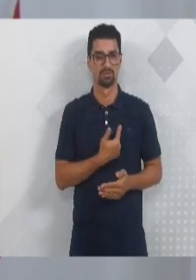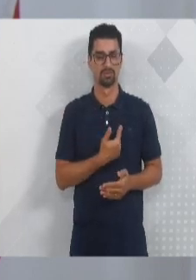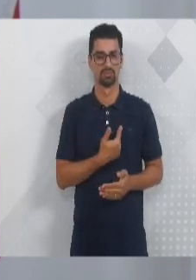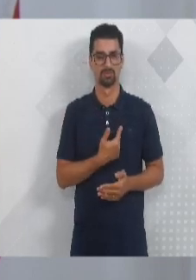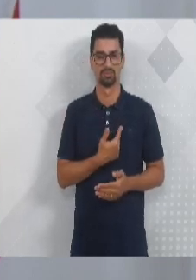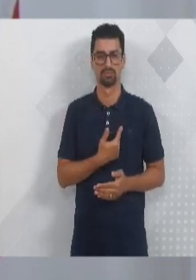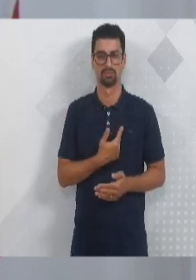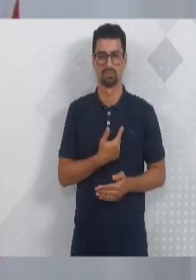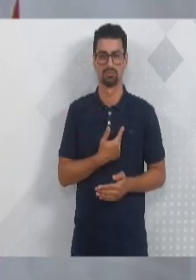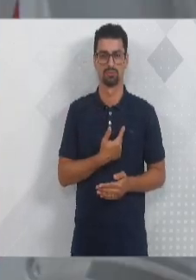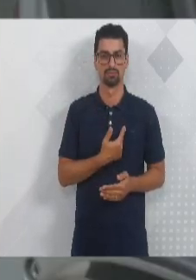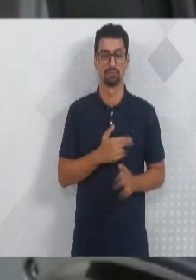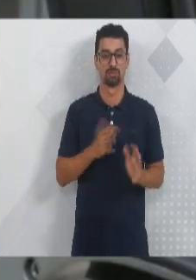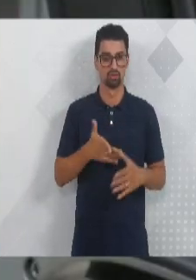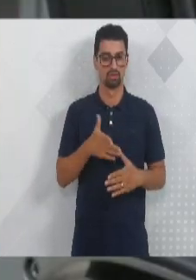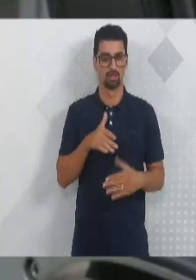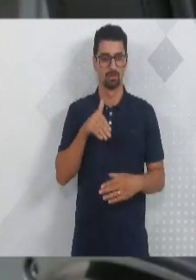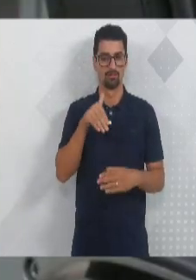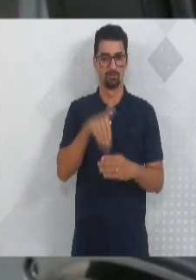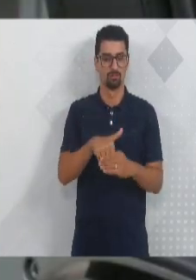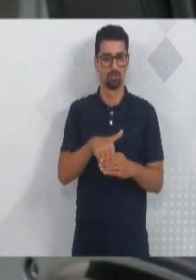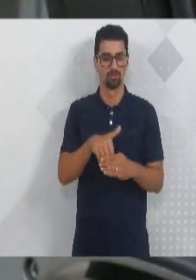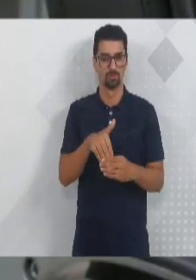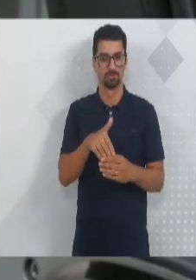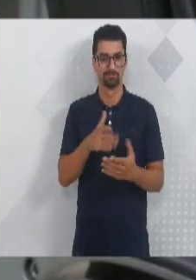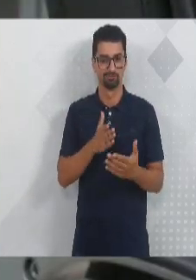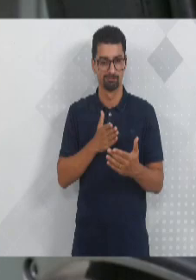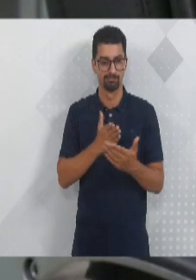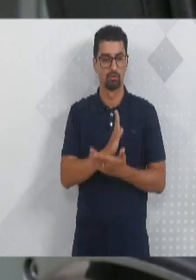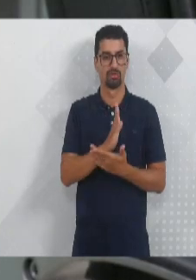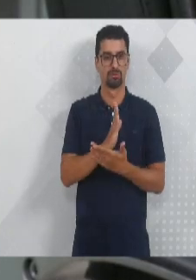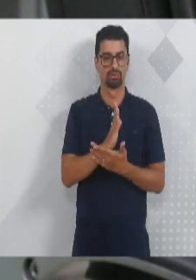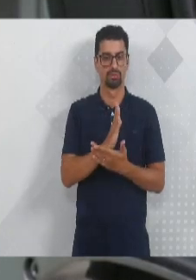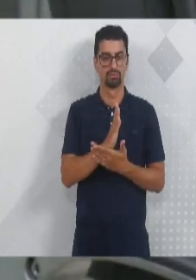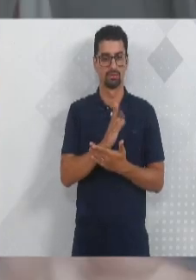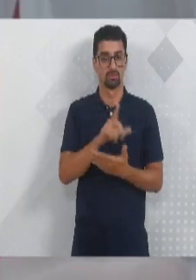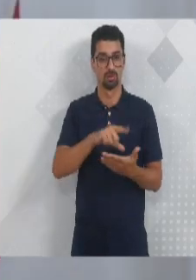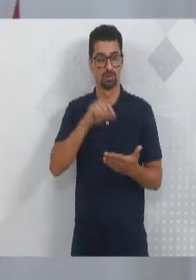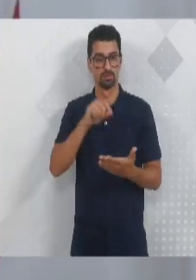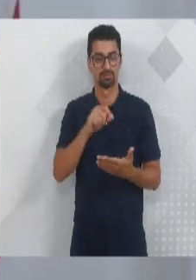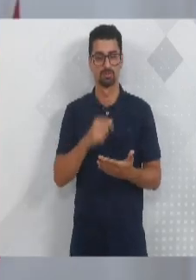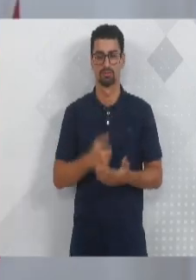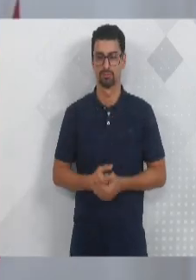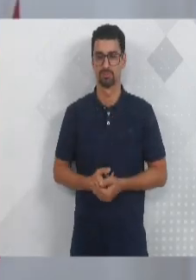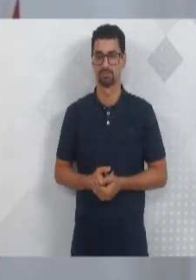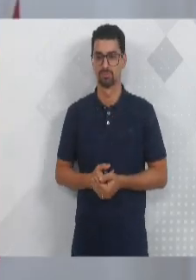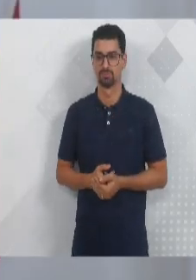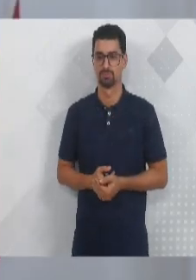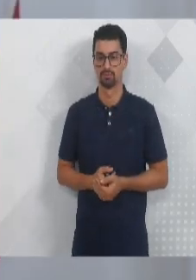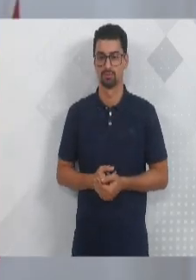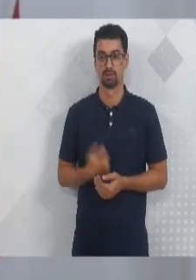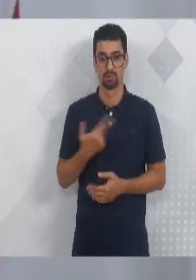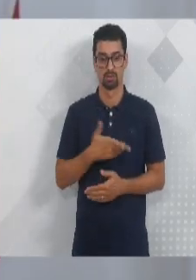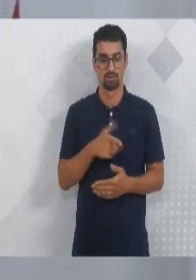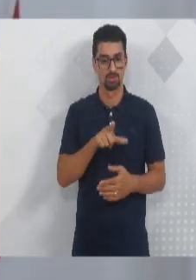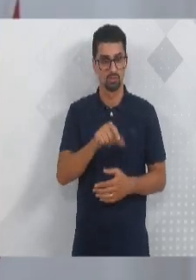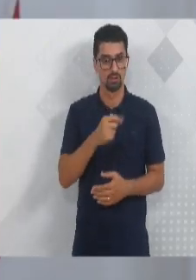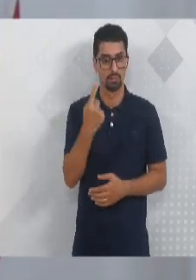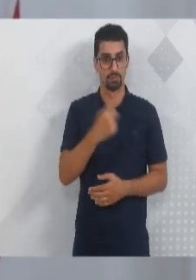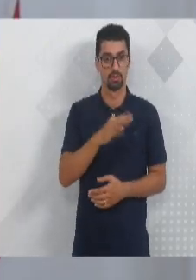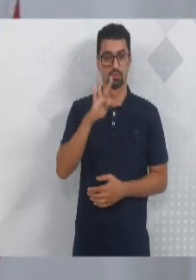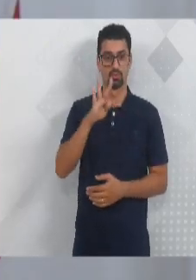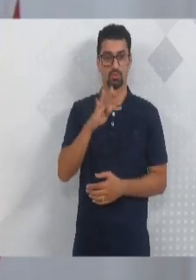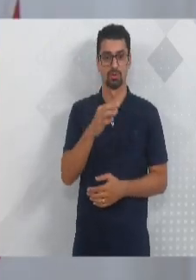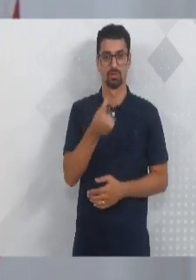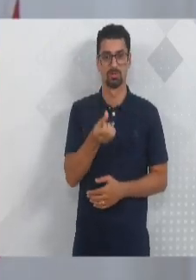eh já eleitos aliás fomos fomos eleitos no primeiro turno com